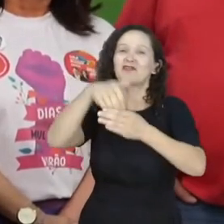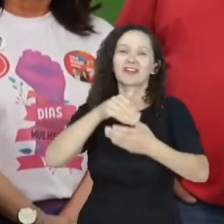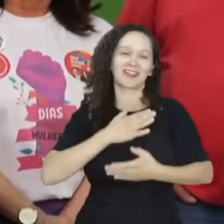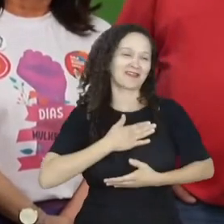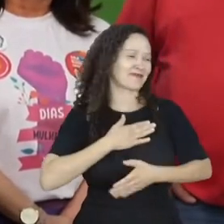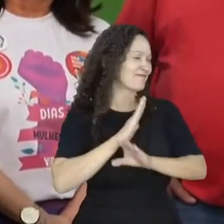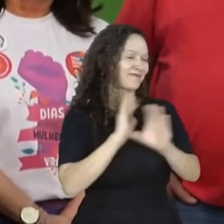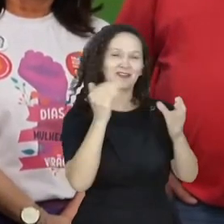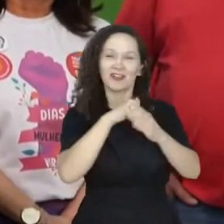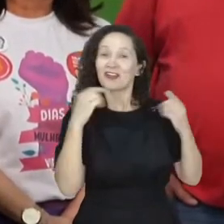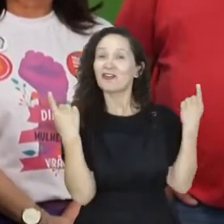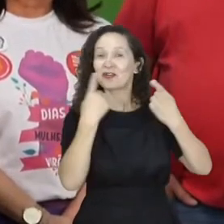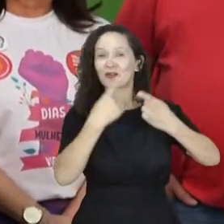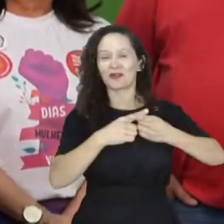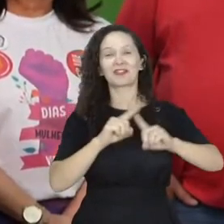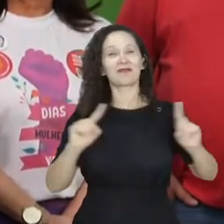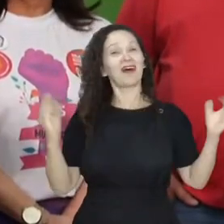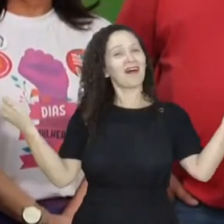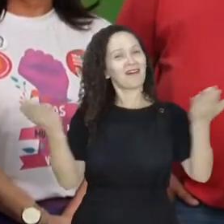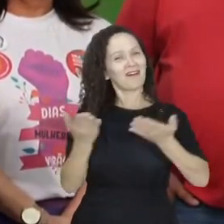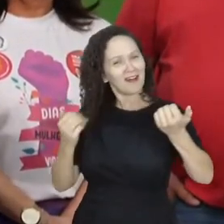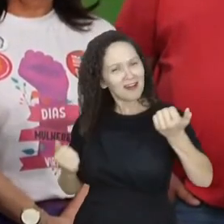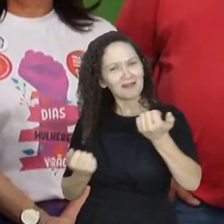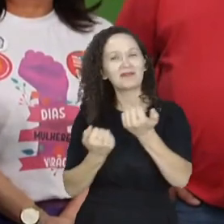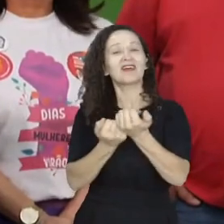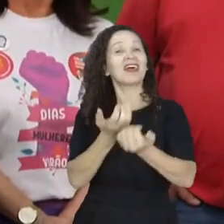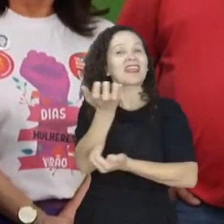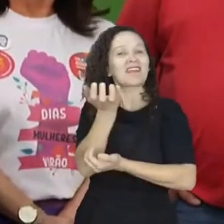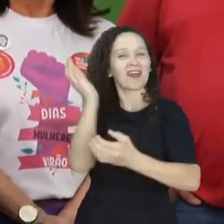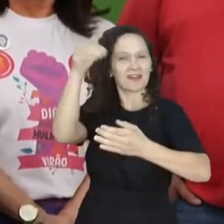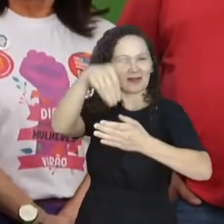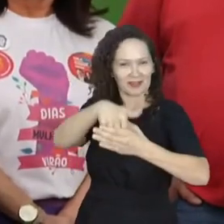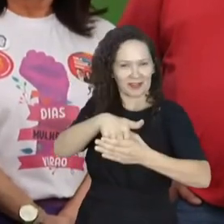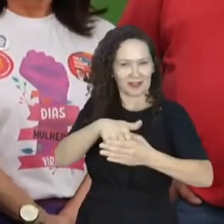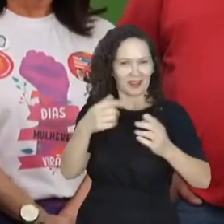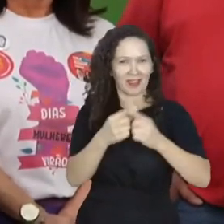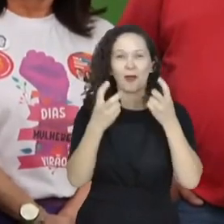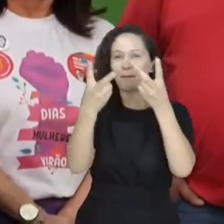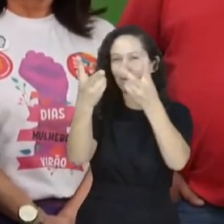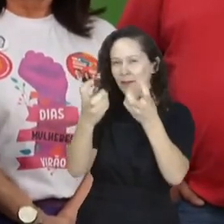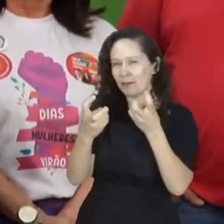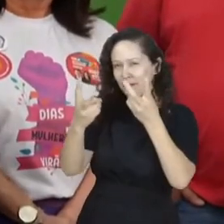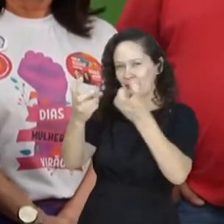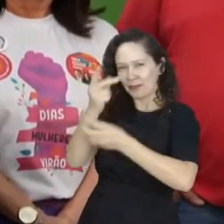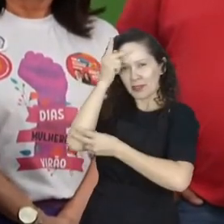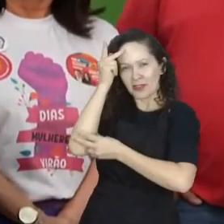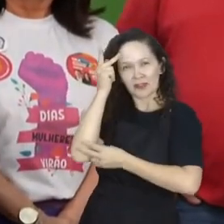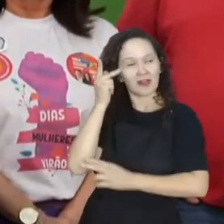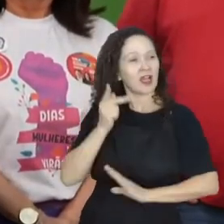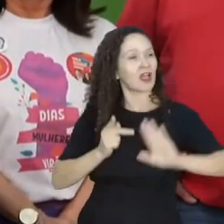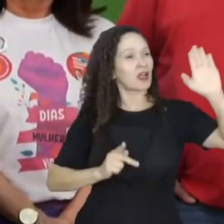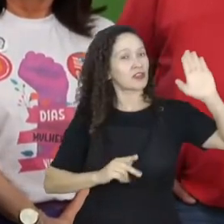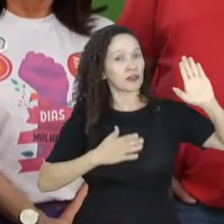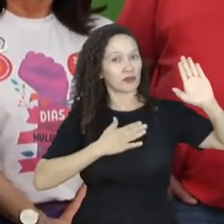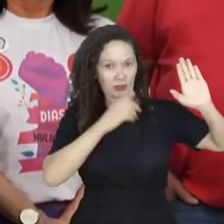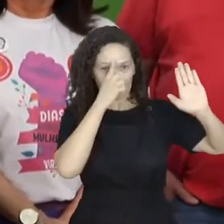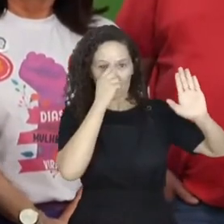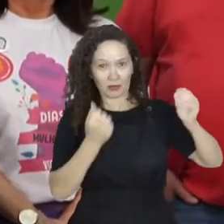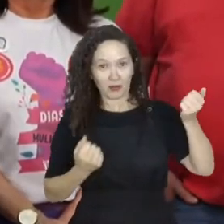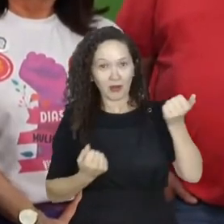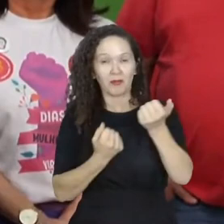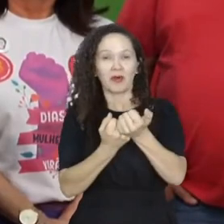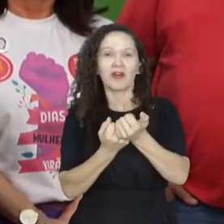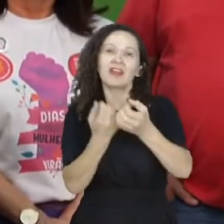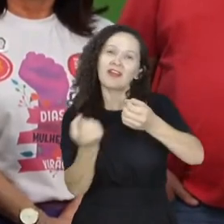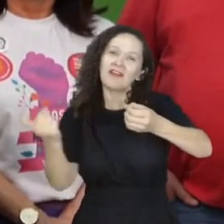mim. E que agora está querendo votar, porque as pessoas veem na candidatura Lula algo como a possibilidade de